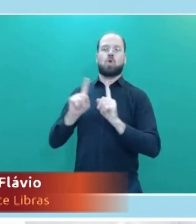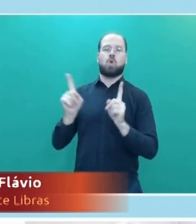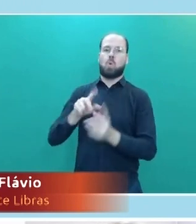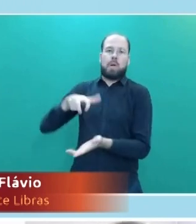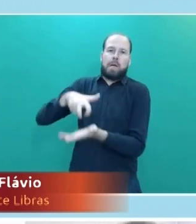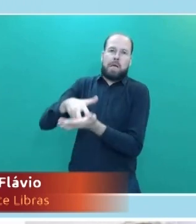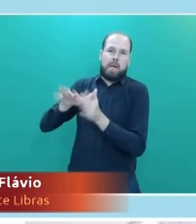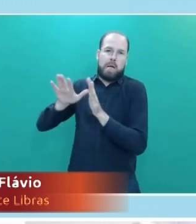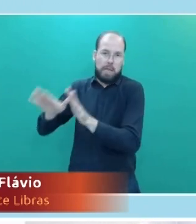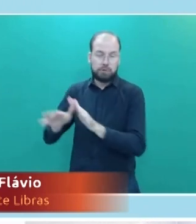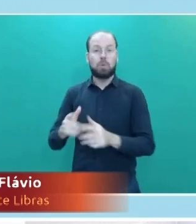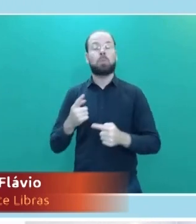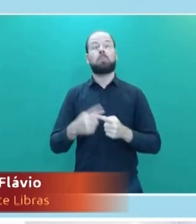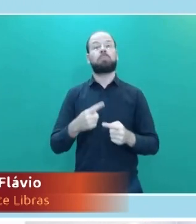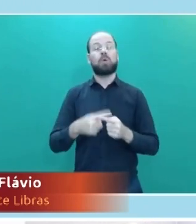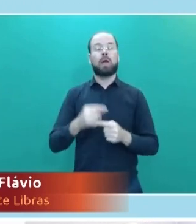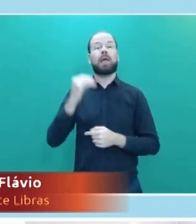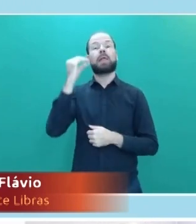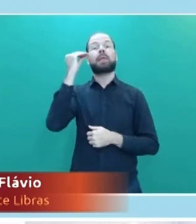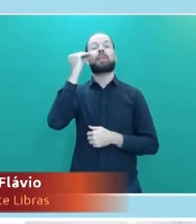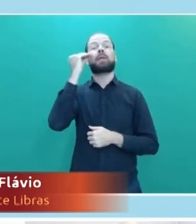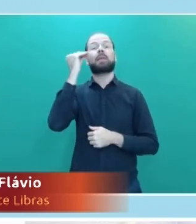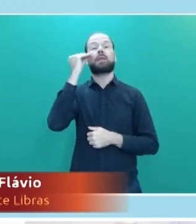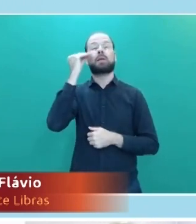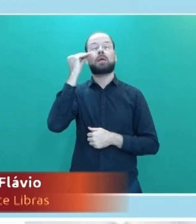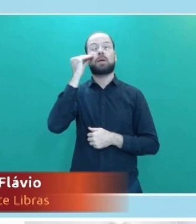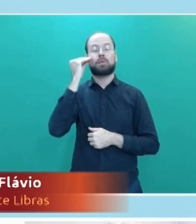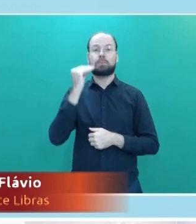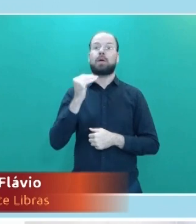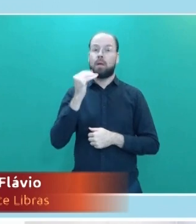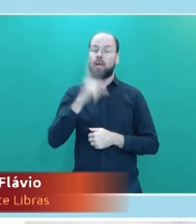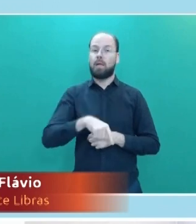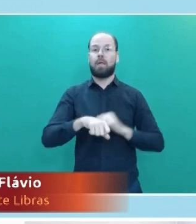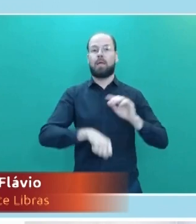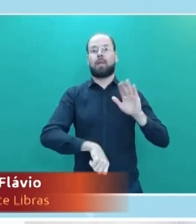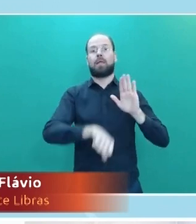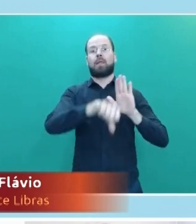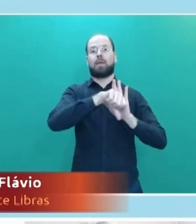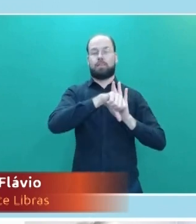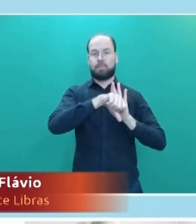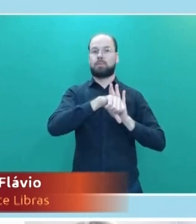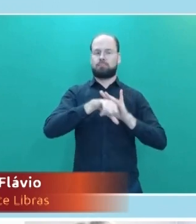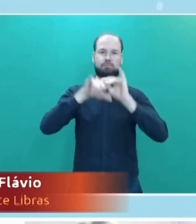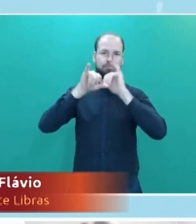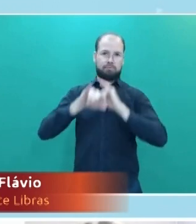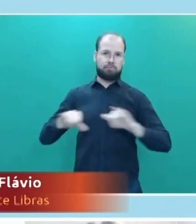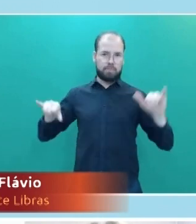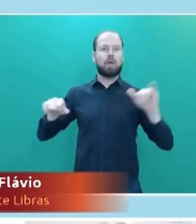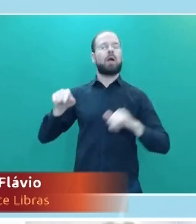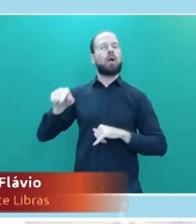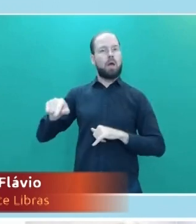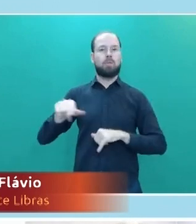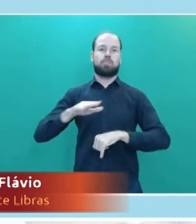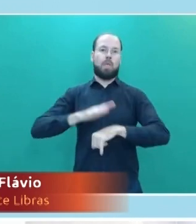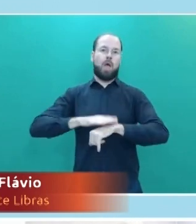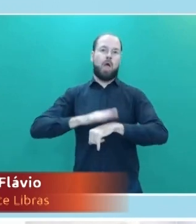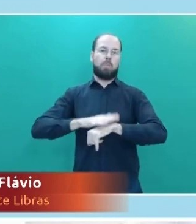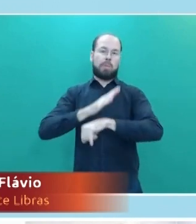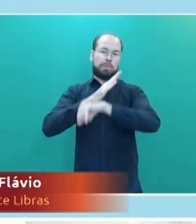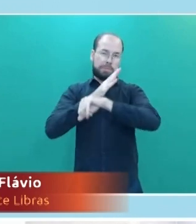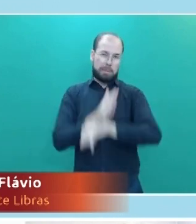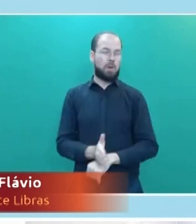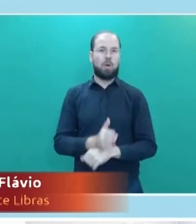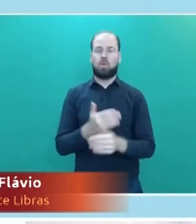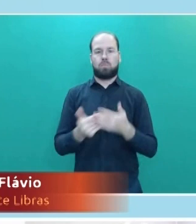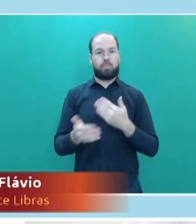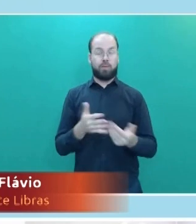tentando fazer, né, é para que esses crimes sejam declarados imprescritíveis. Hoje, isso não